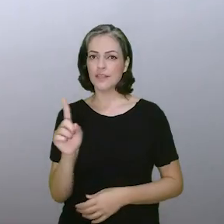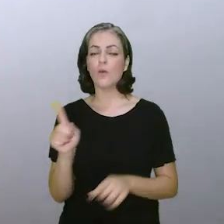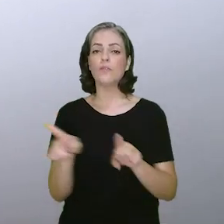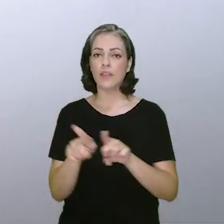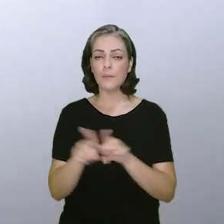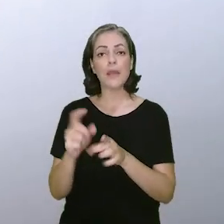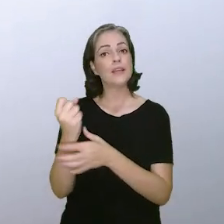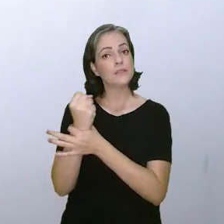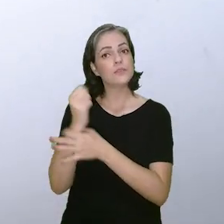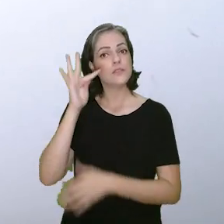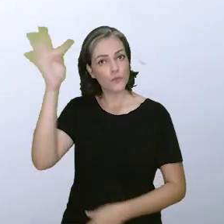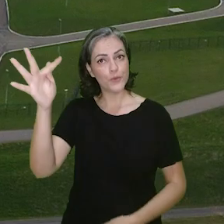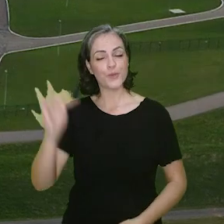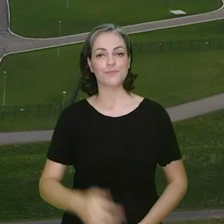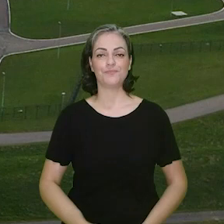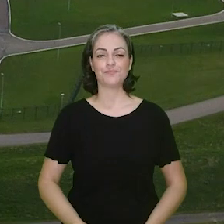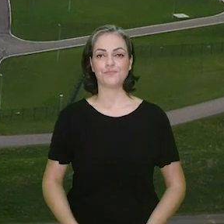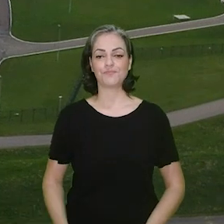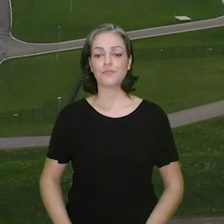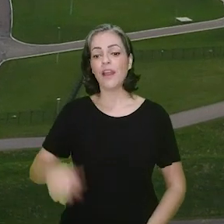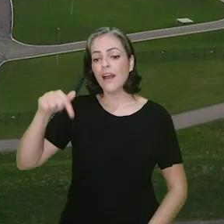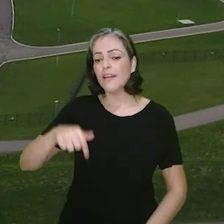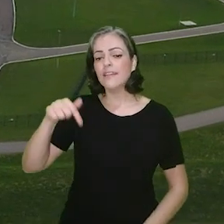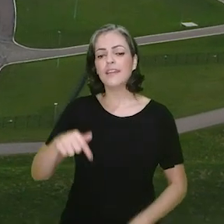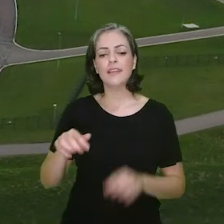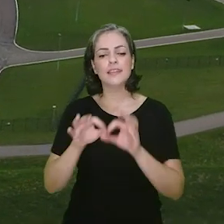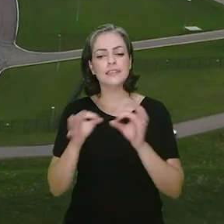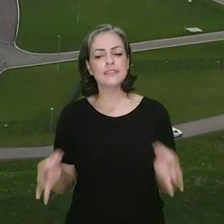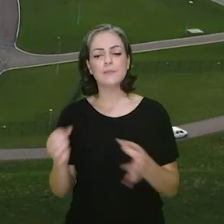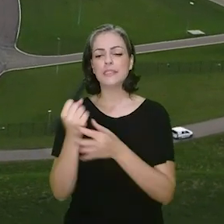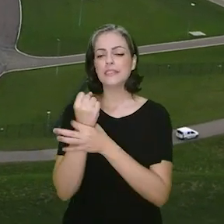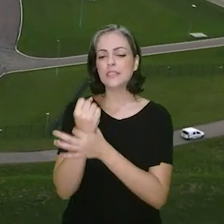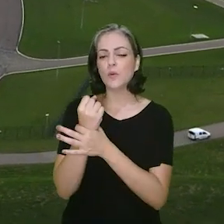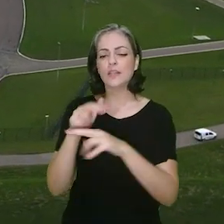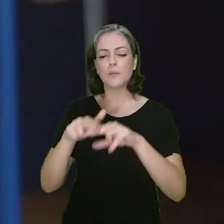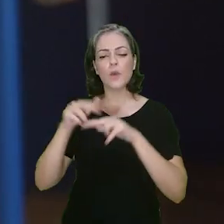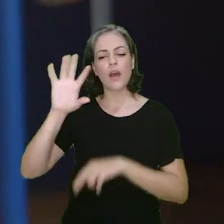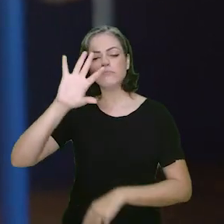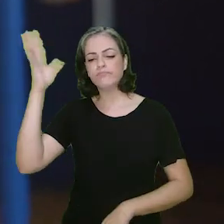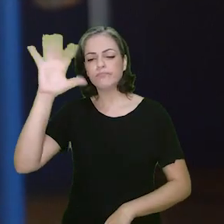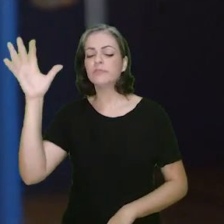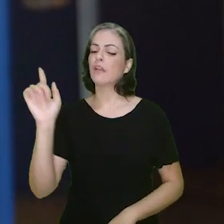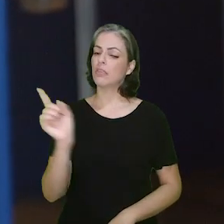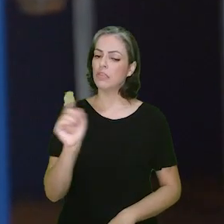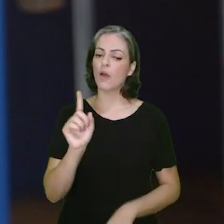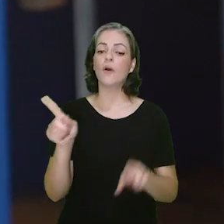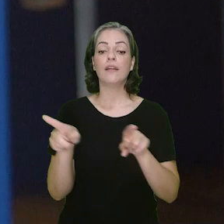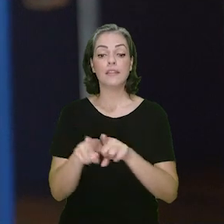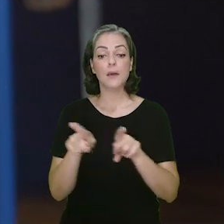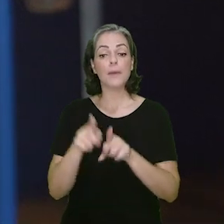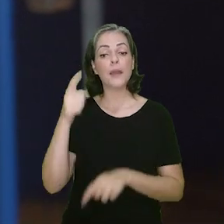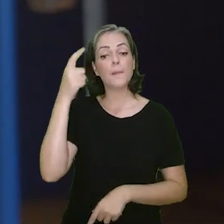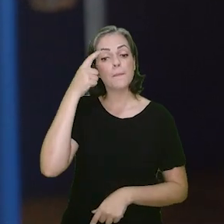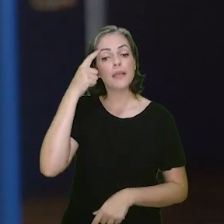segurança, mas para garantir o futuro. It's not only against safety, the climate change is over.